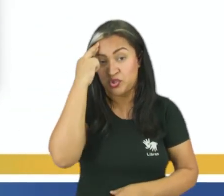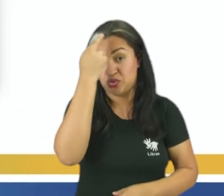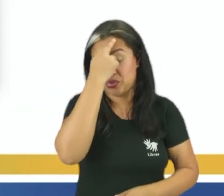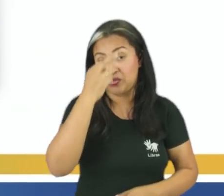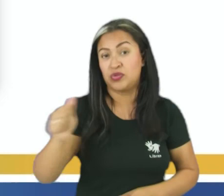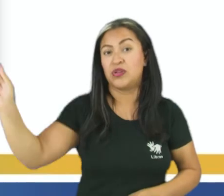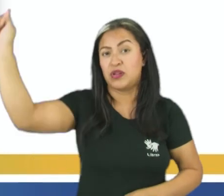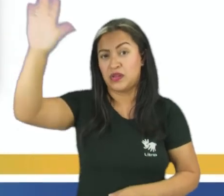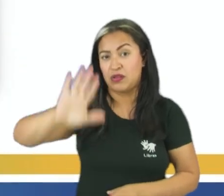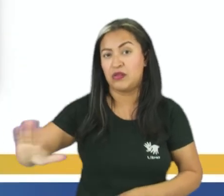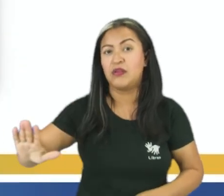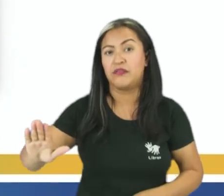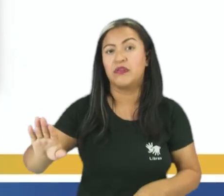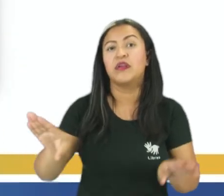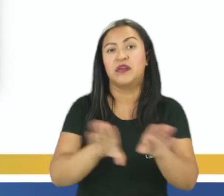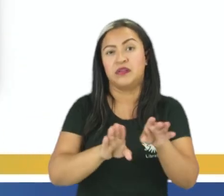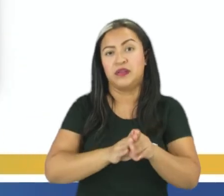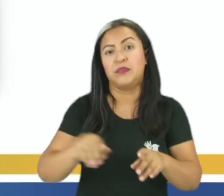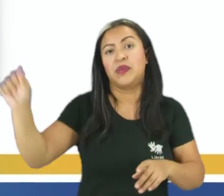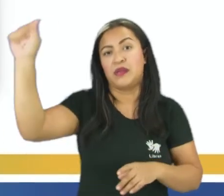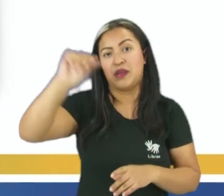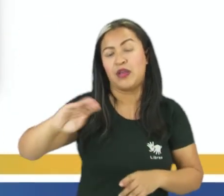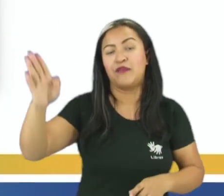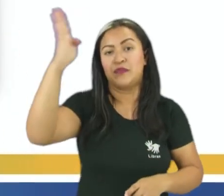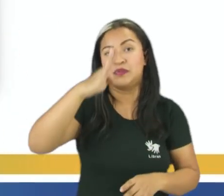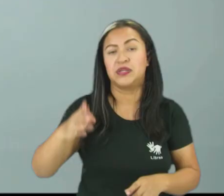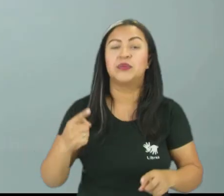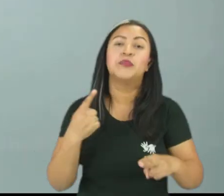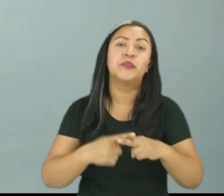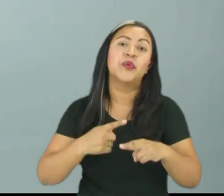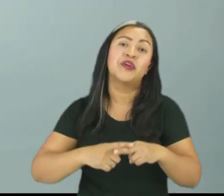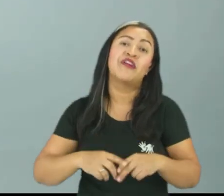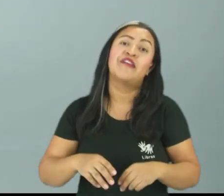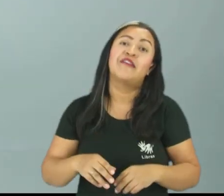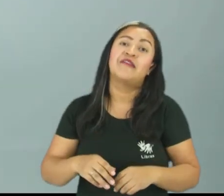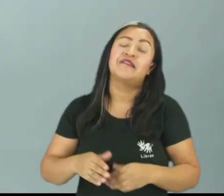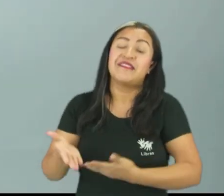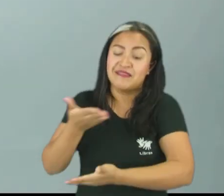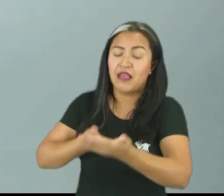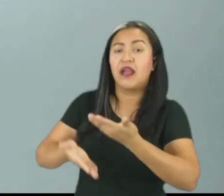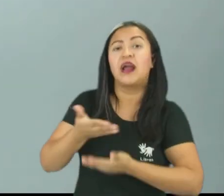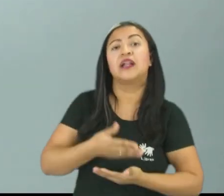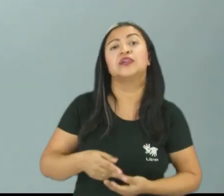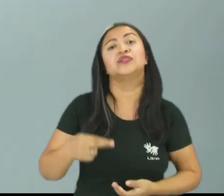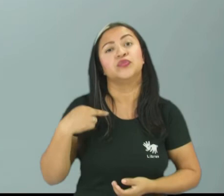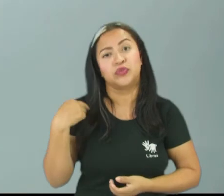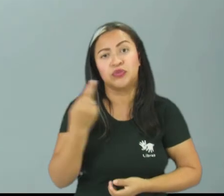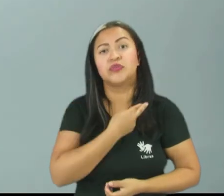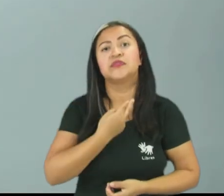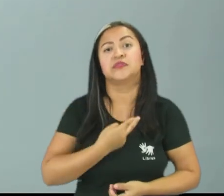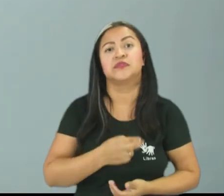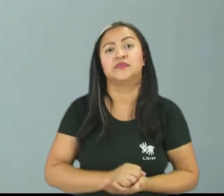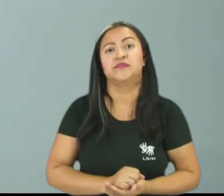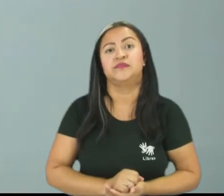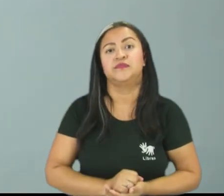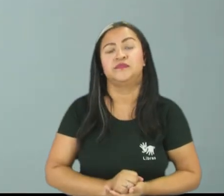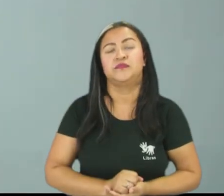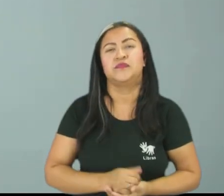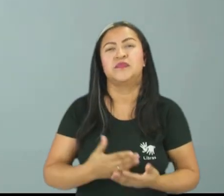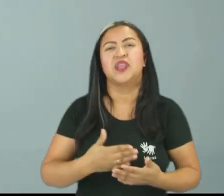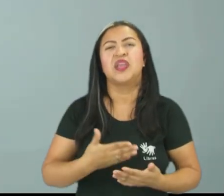cultura afro-brasileira, né? Porque faz parte da nossa nação. E durante muito tempo a escola também, os currículos reproduziam isso,